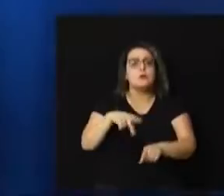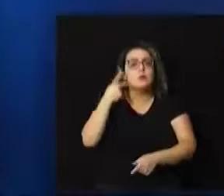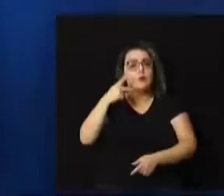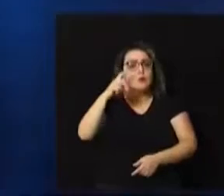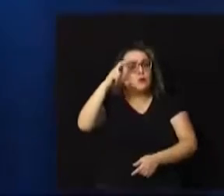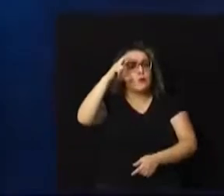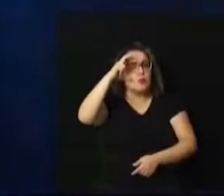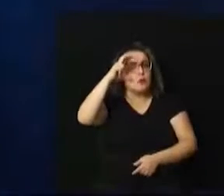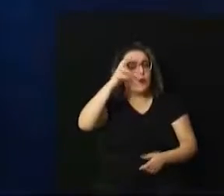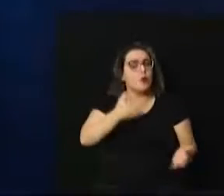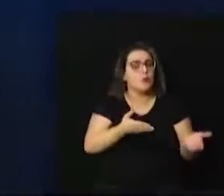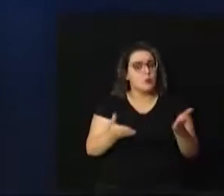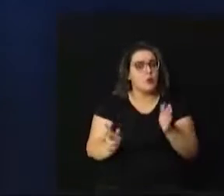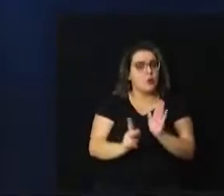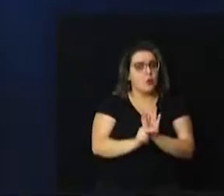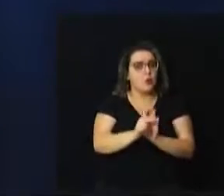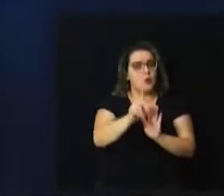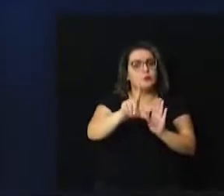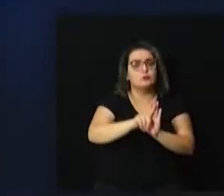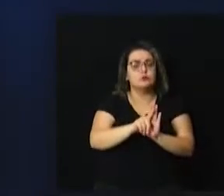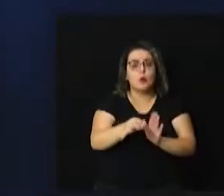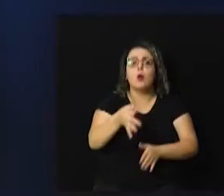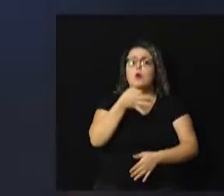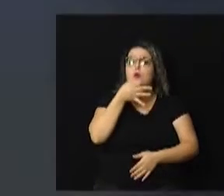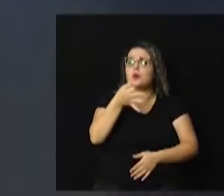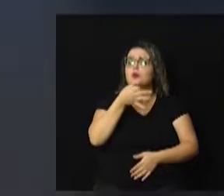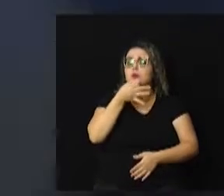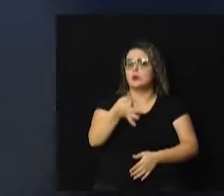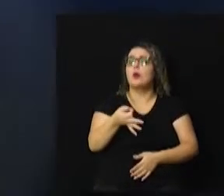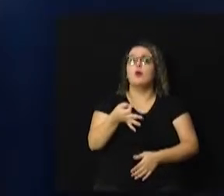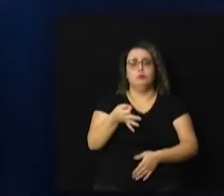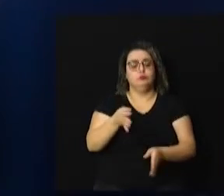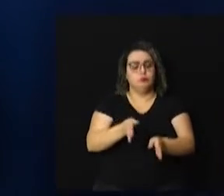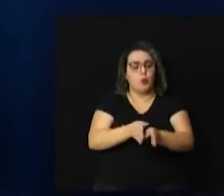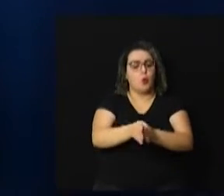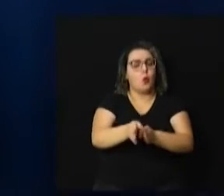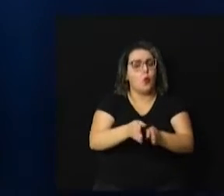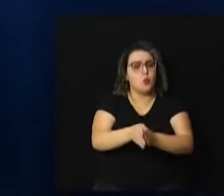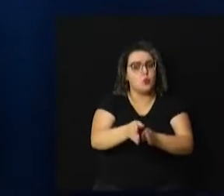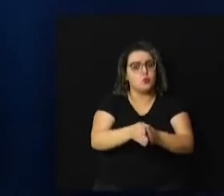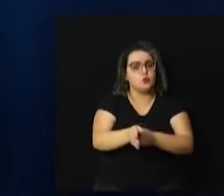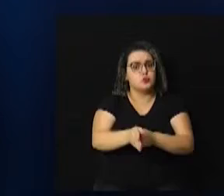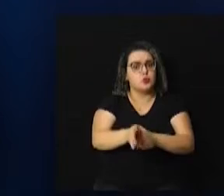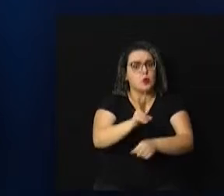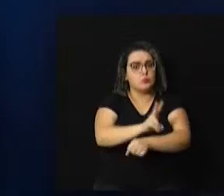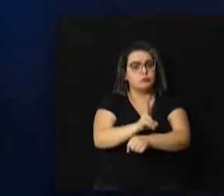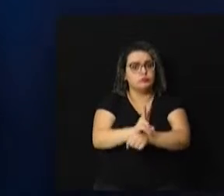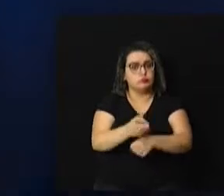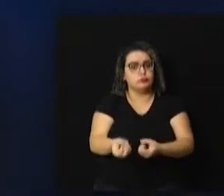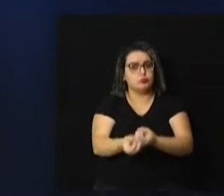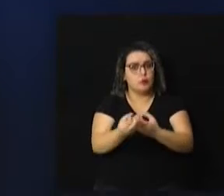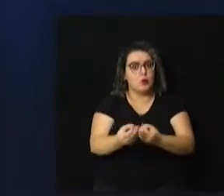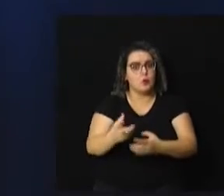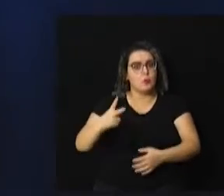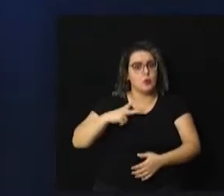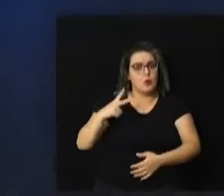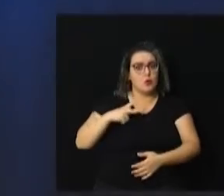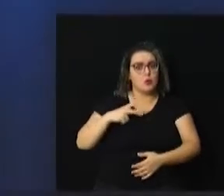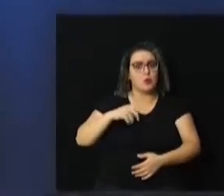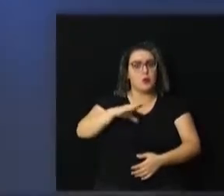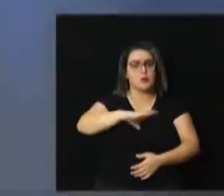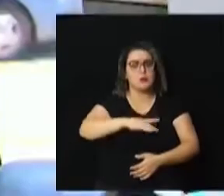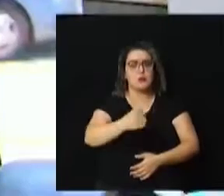Camelot apresentaram um projeto de lei que sugere a criação de um Conselho Municipal de Proteção de Dados Pessoais